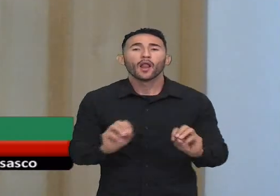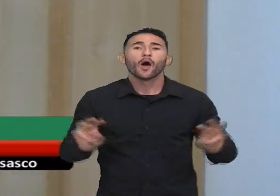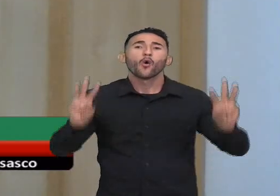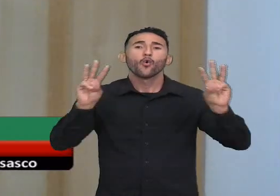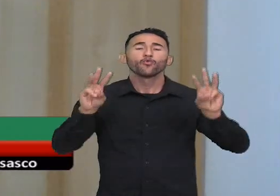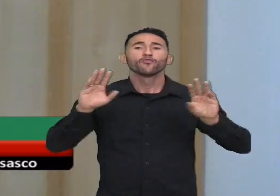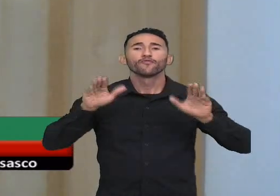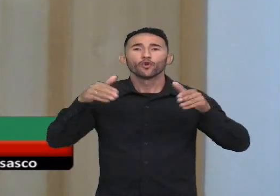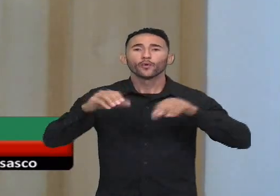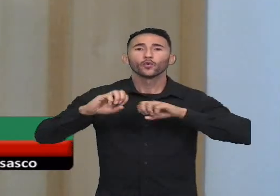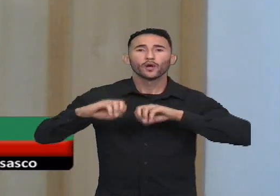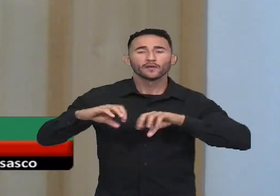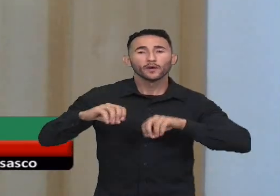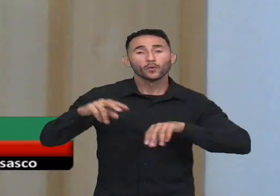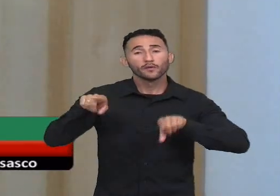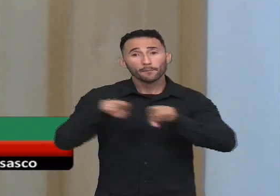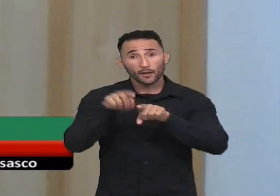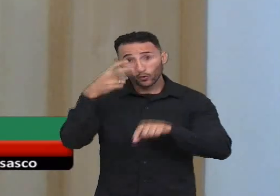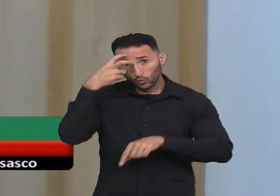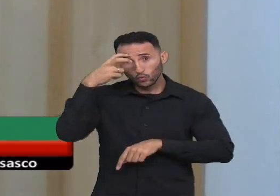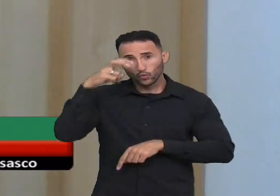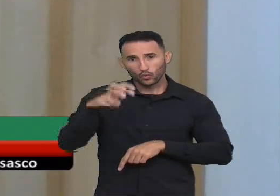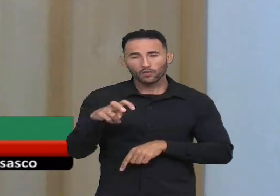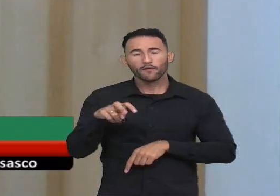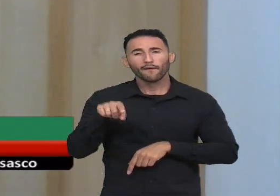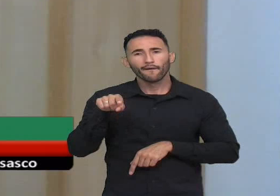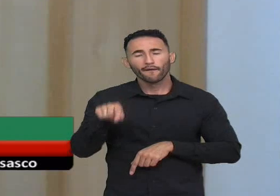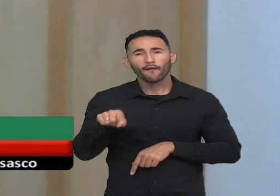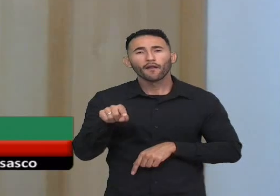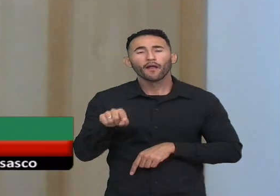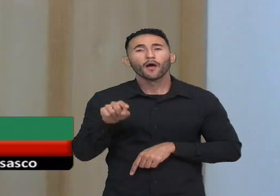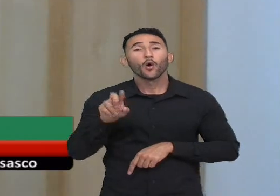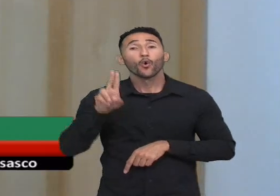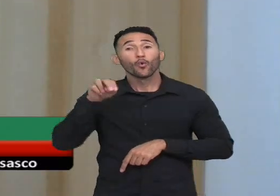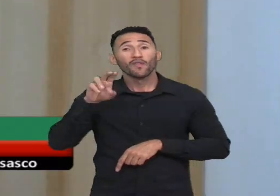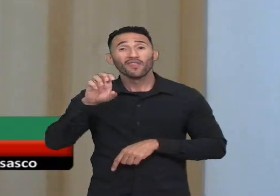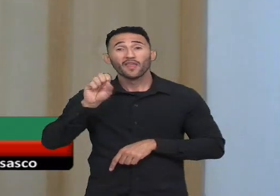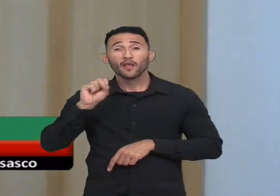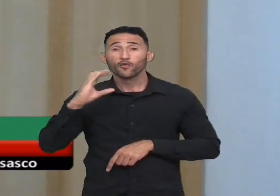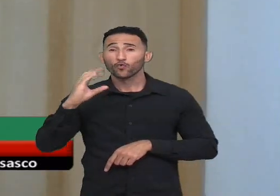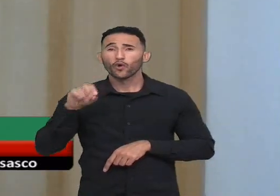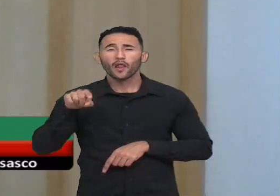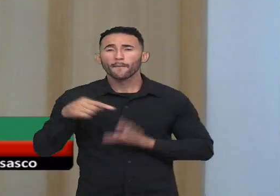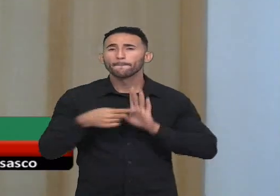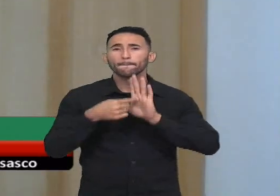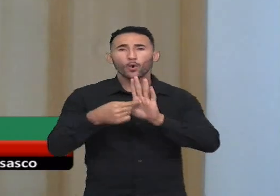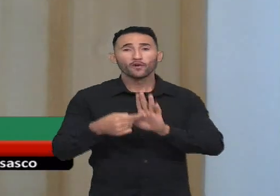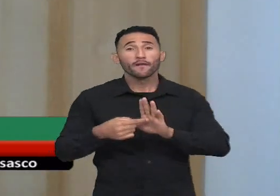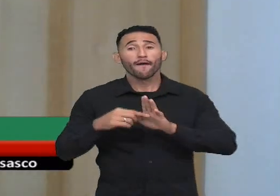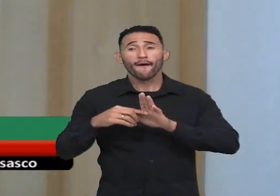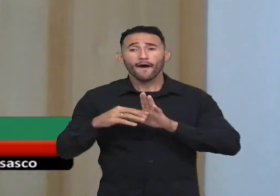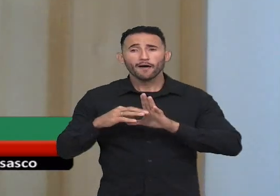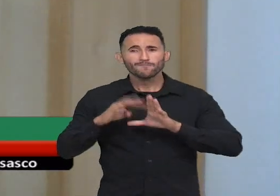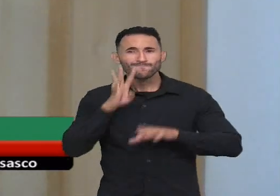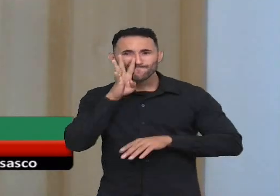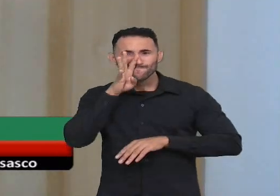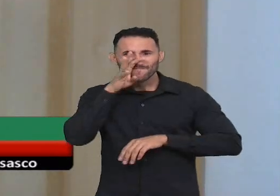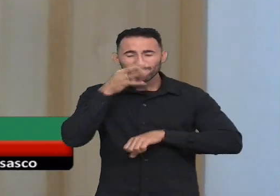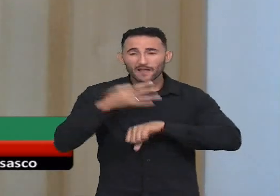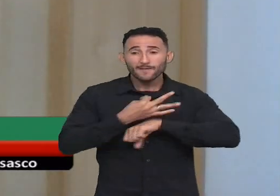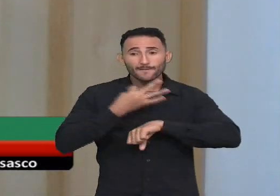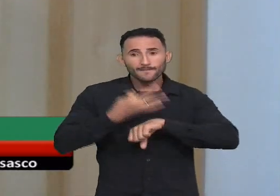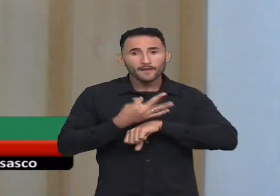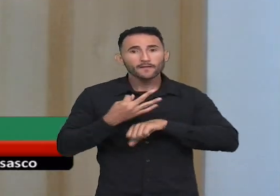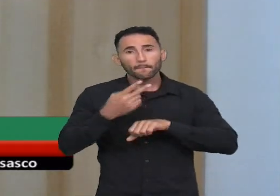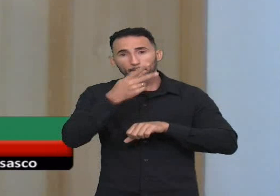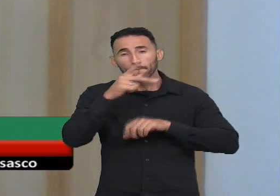a Ciência e a Cultura, que é a Unesco. E ela representa a resistência dos escravos, a brava violência